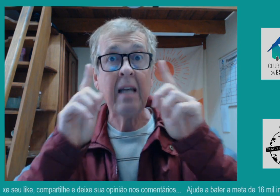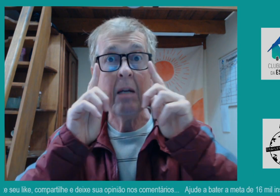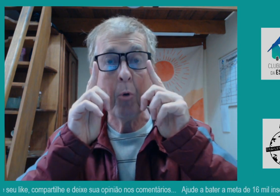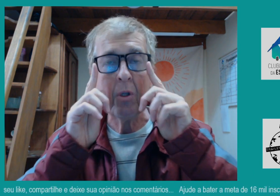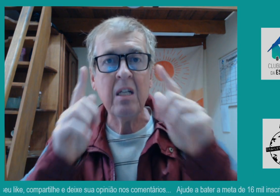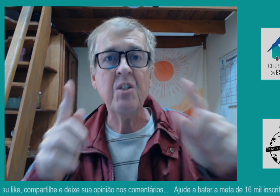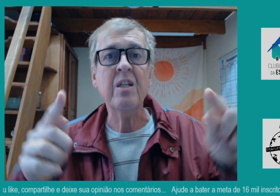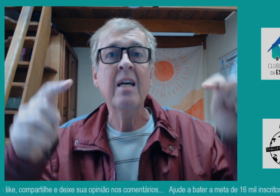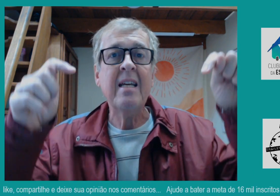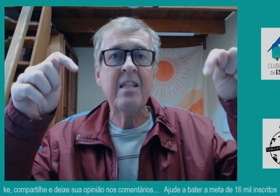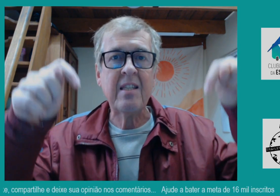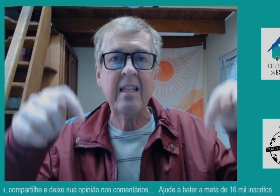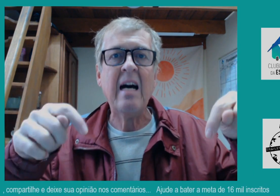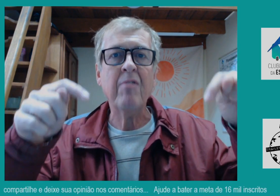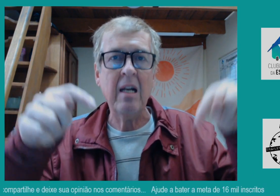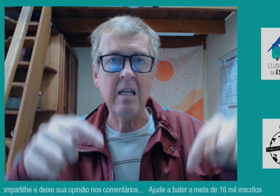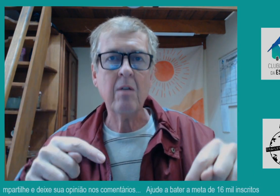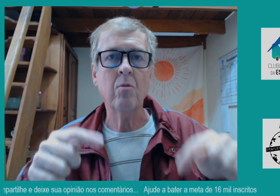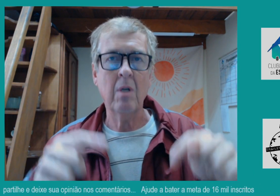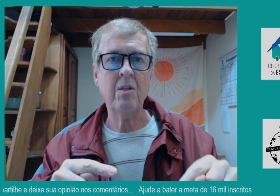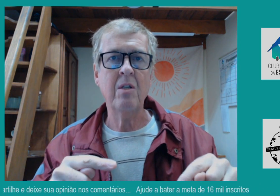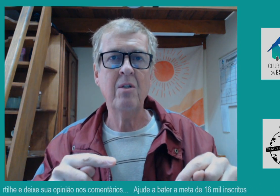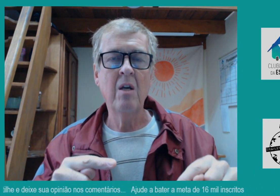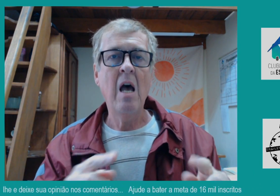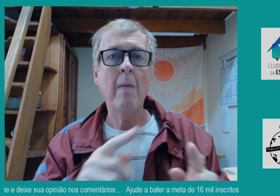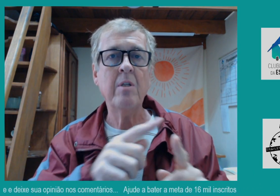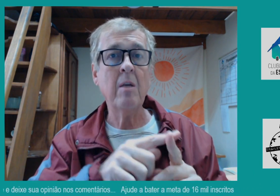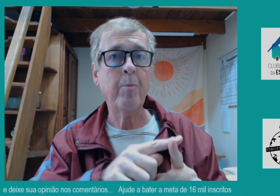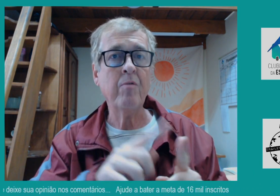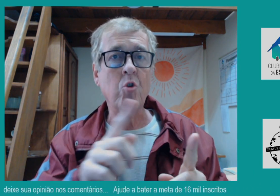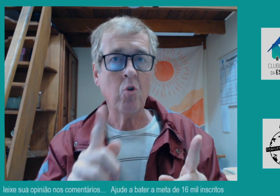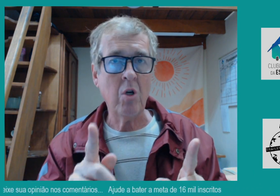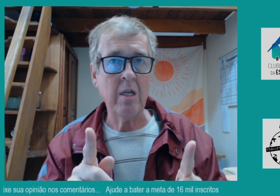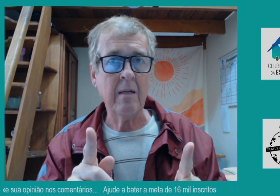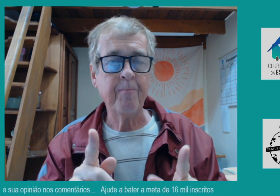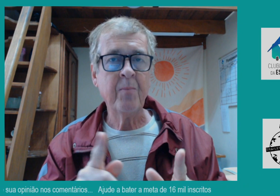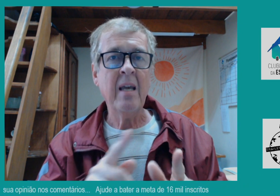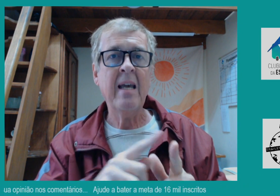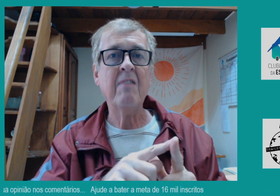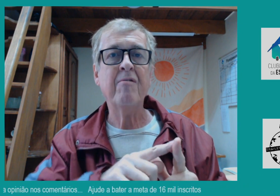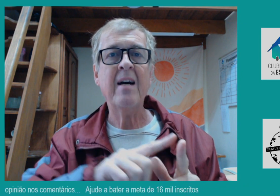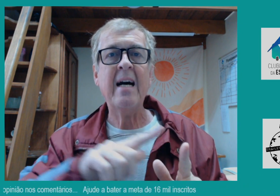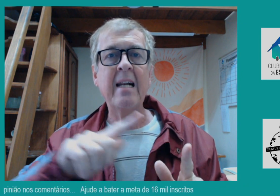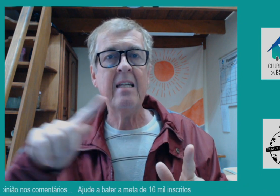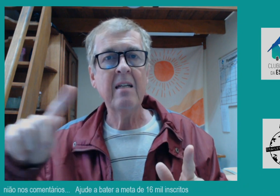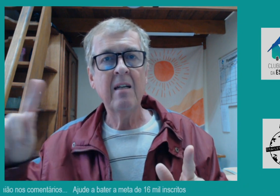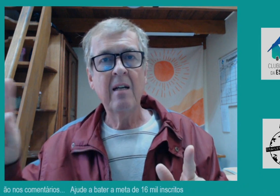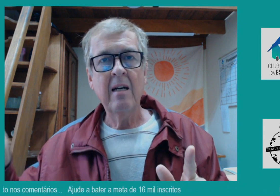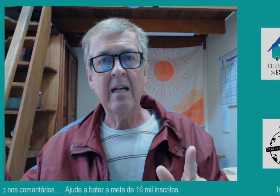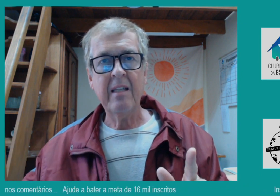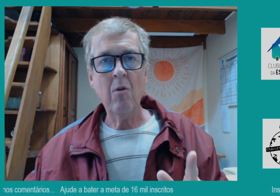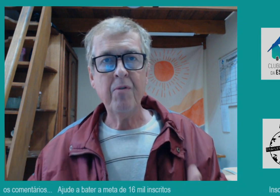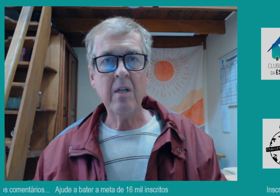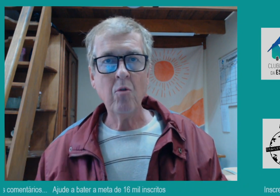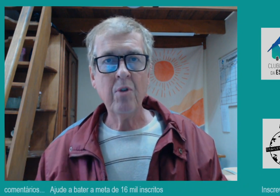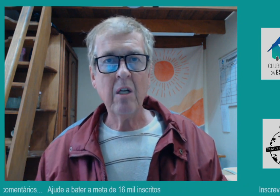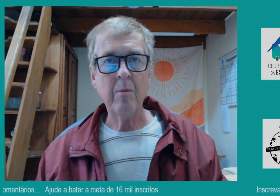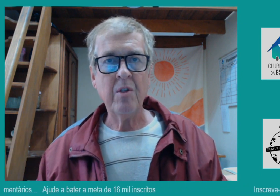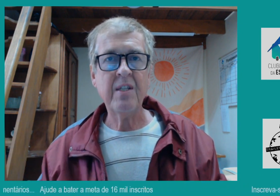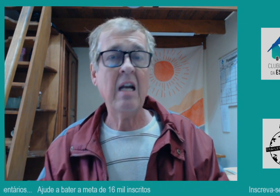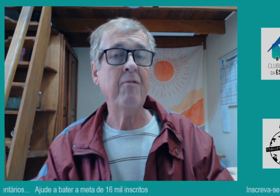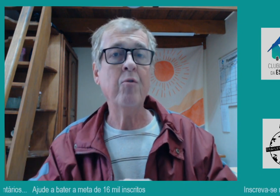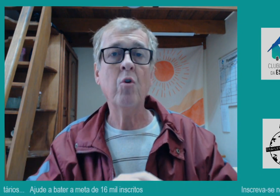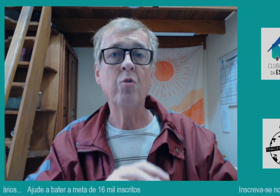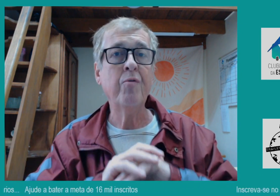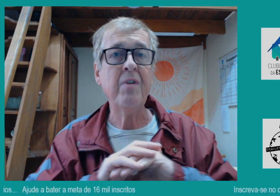derradeiro final a vetar importante está valendo tá gente linda provisória ela vale até o